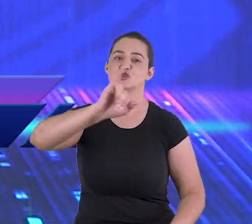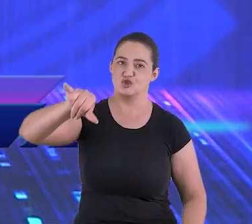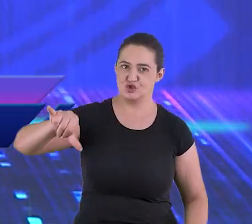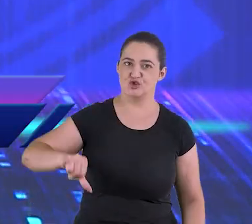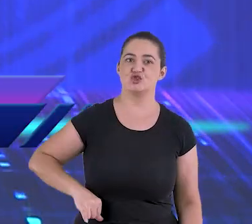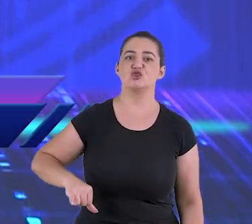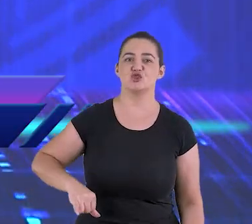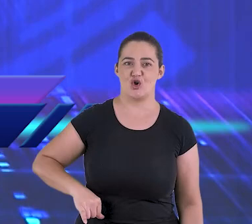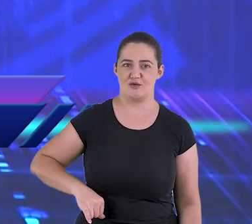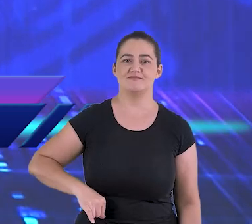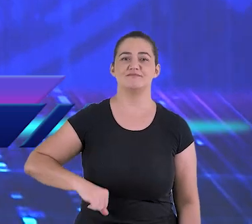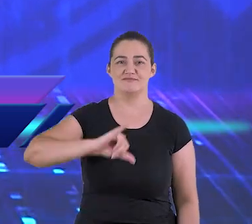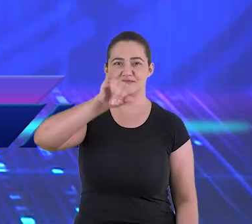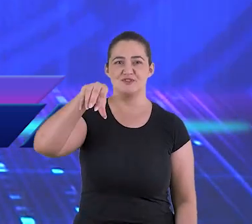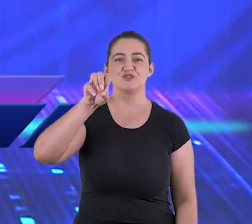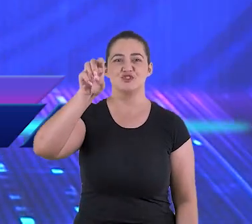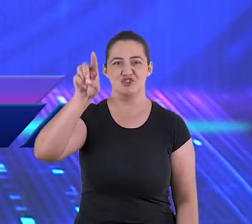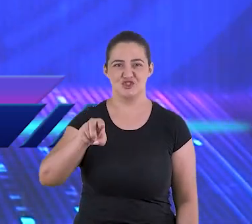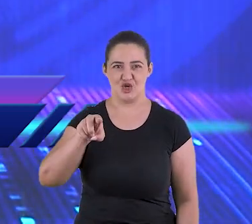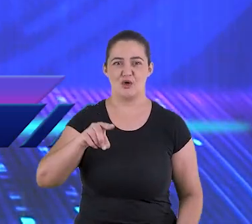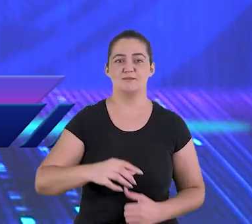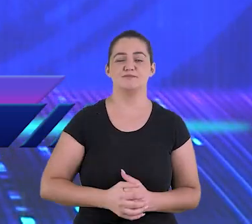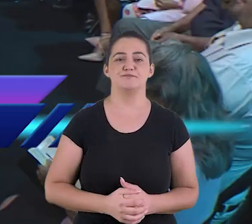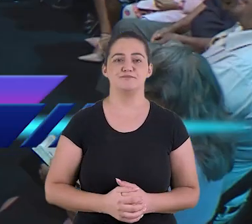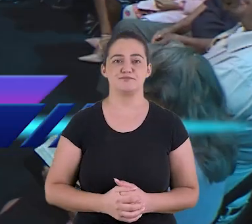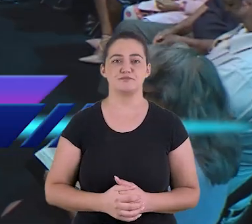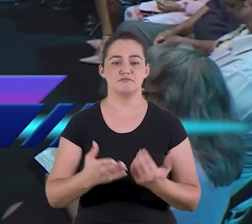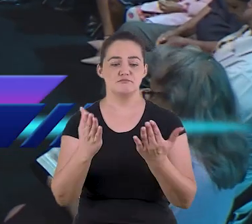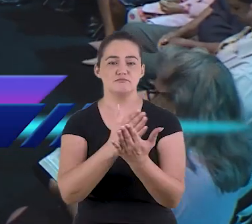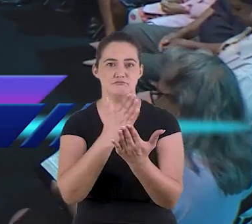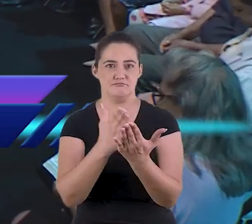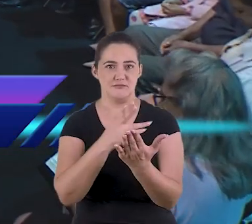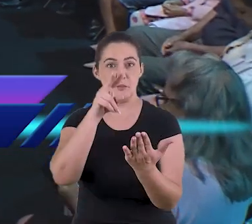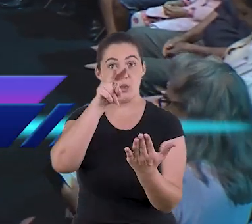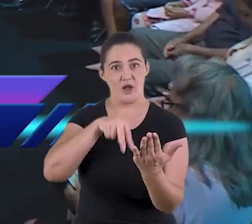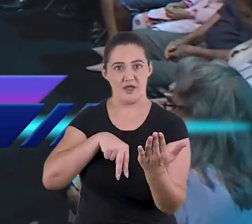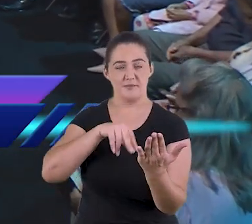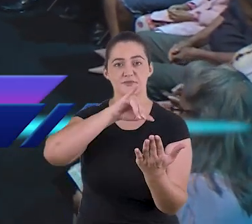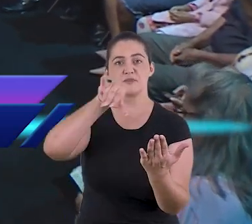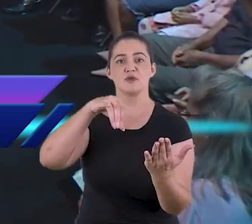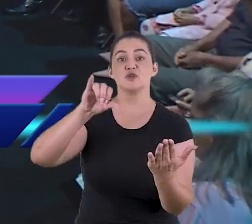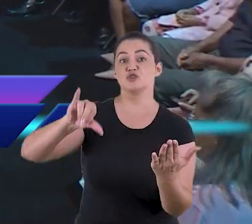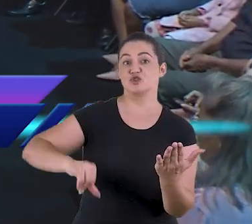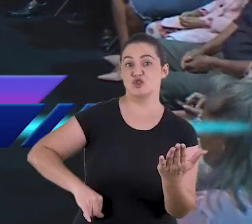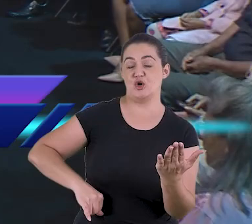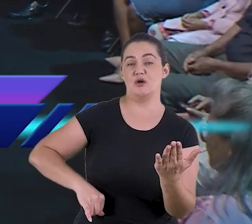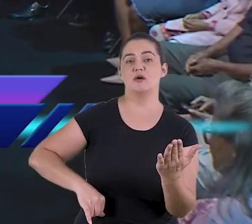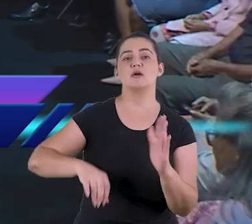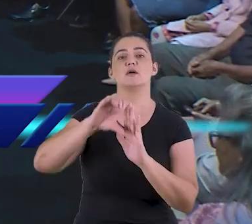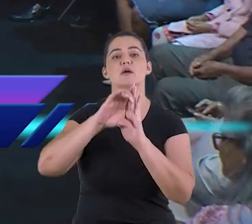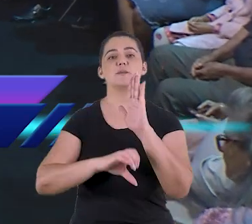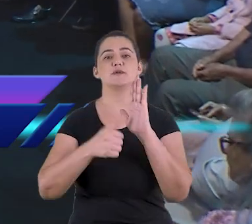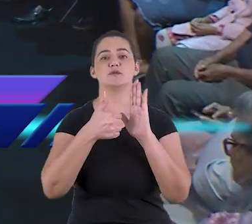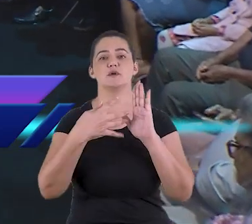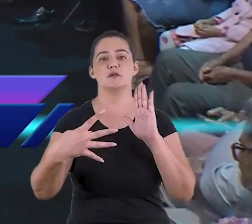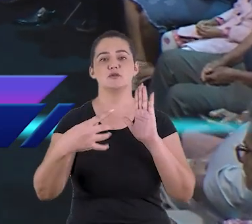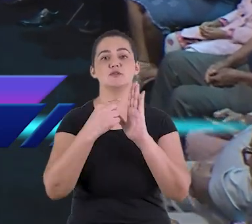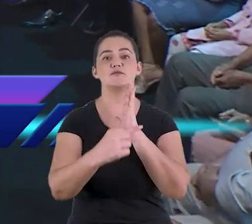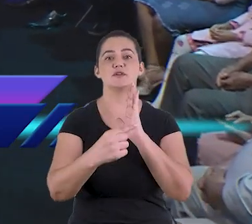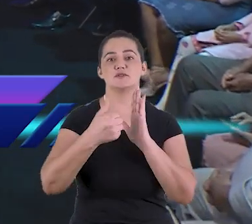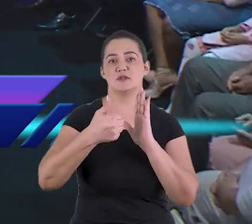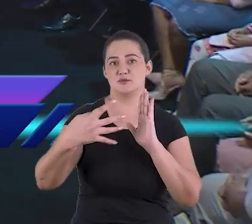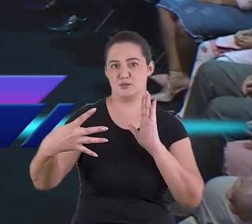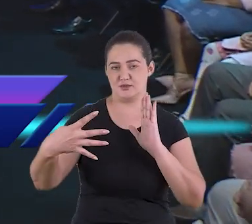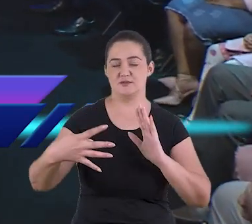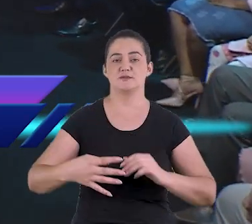Jó. Vamos ao livro de Jó, que está antes do livro dos Salmos, que é muito conhecido. Jó, capítulo 14 e